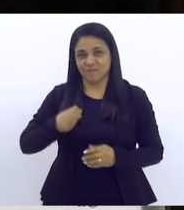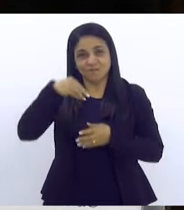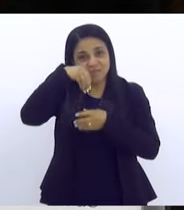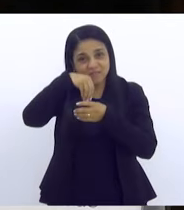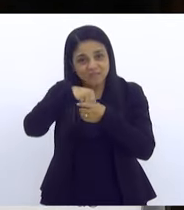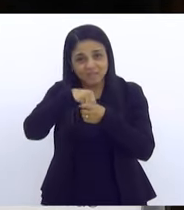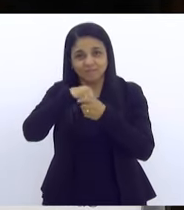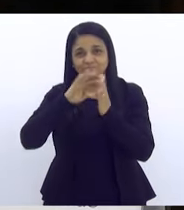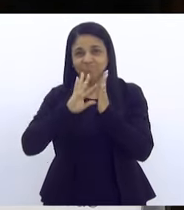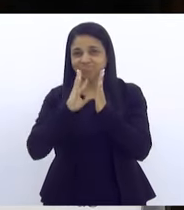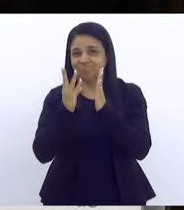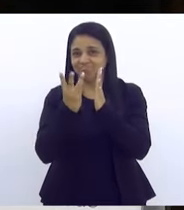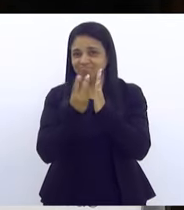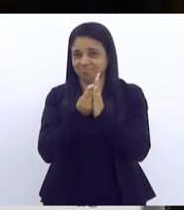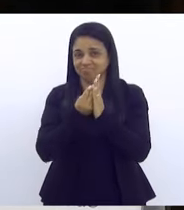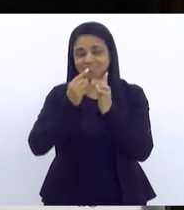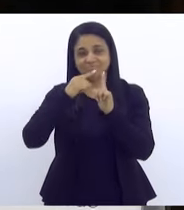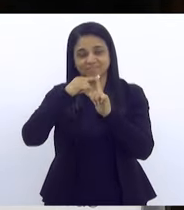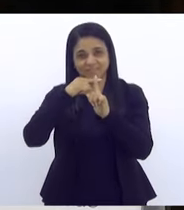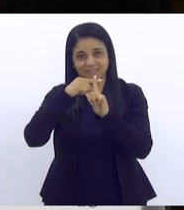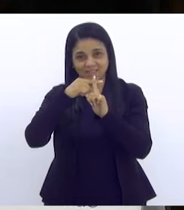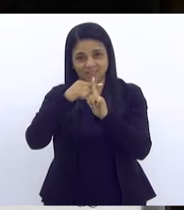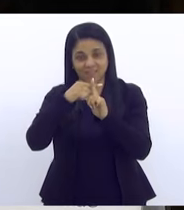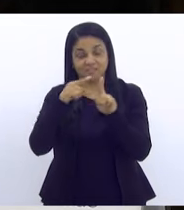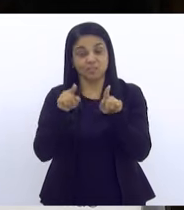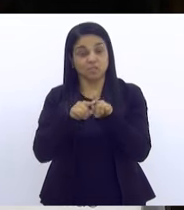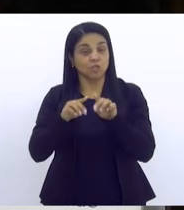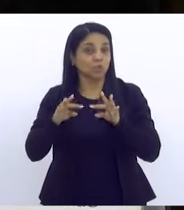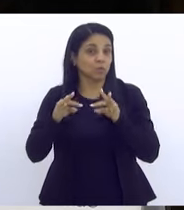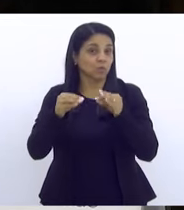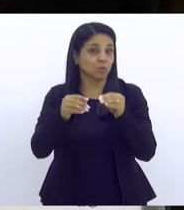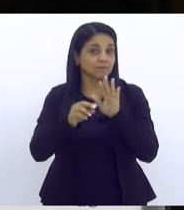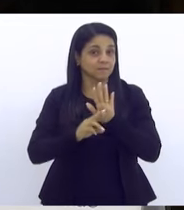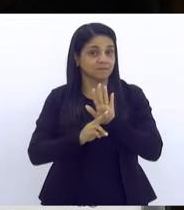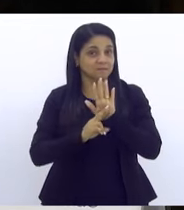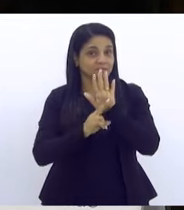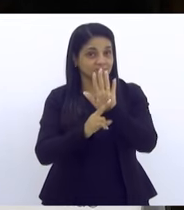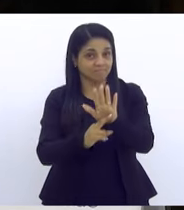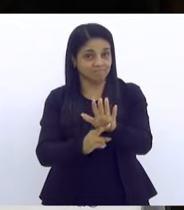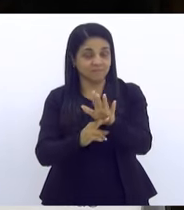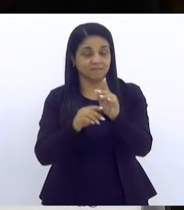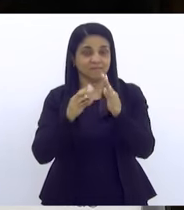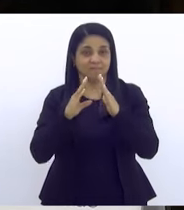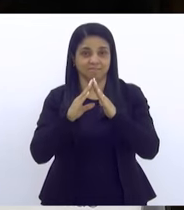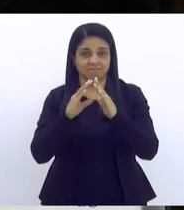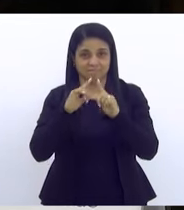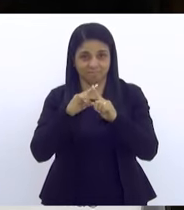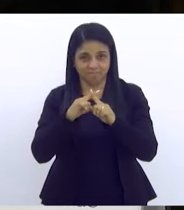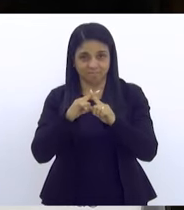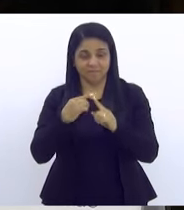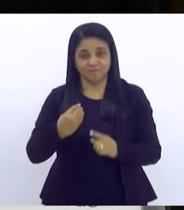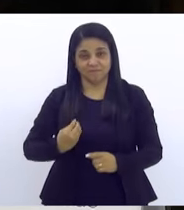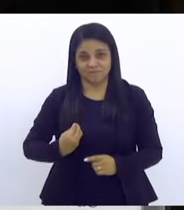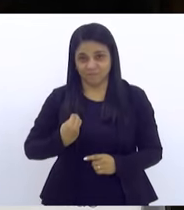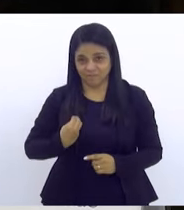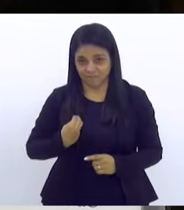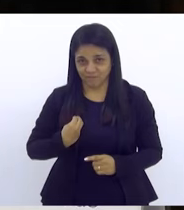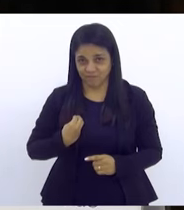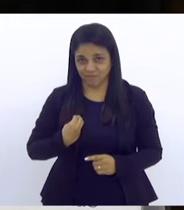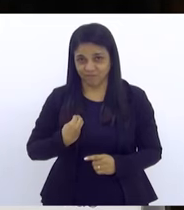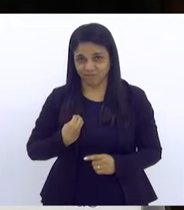que as igrejas que estão aqui representadas também, têm vivido isso, de ter